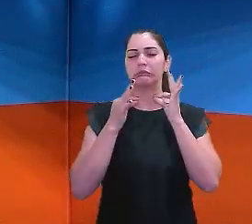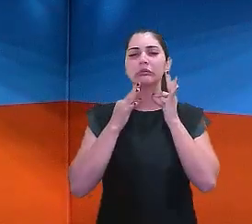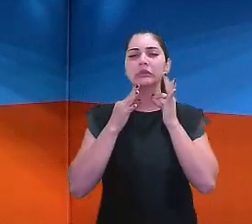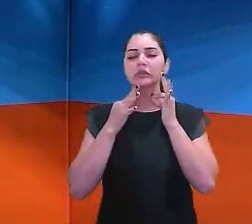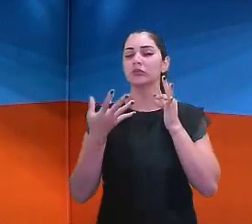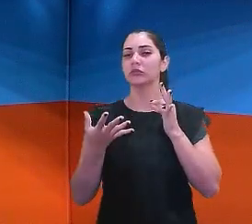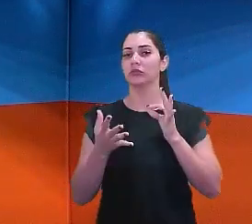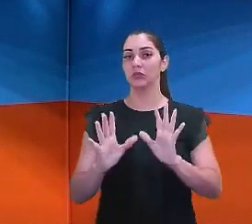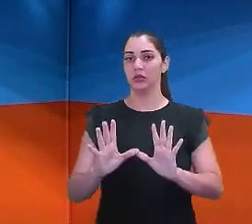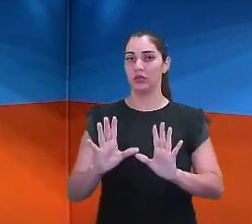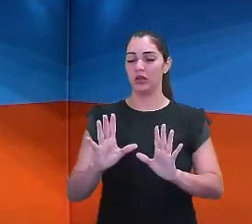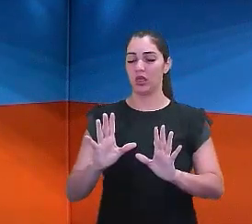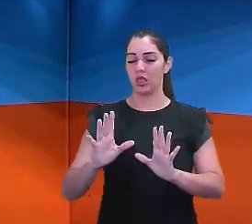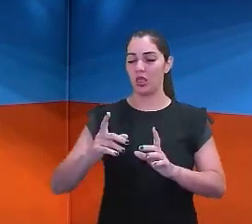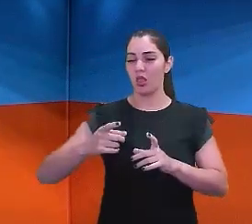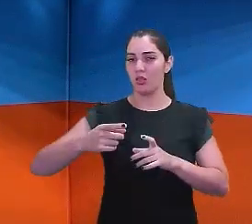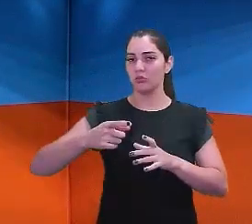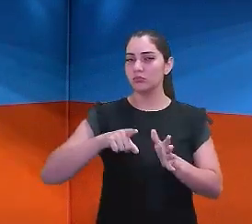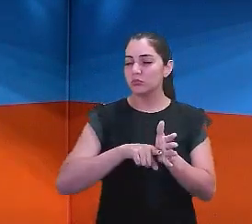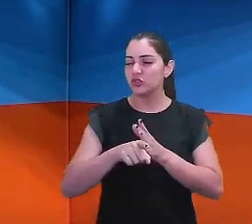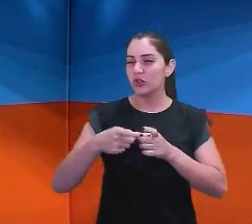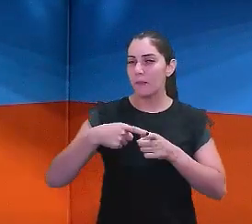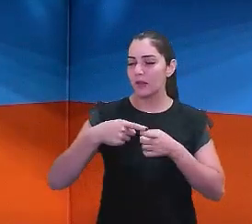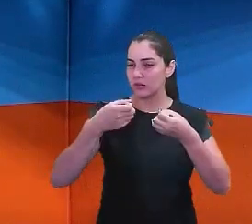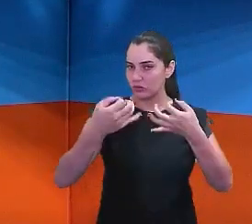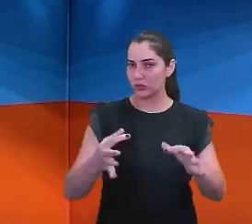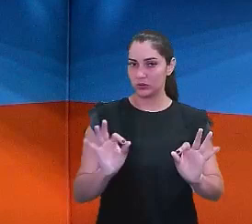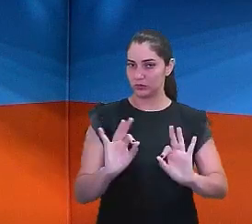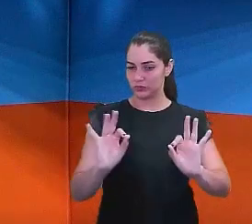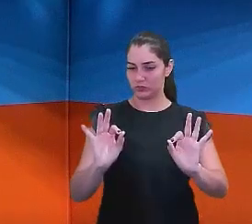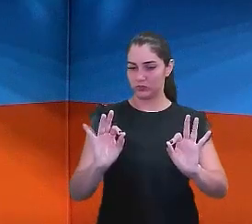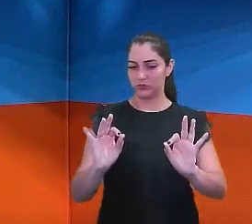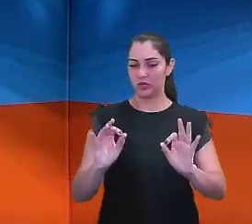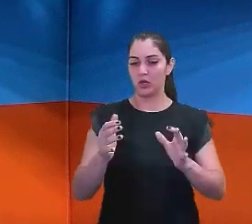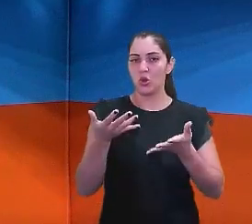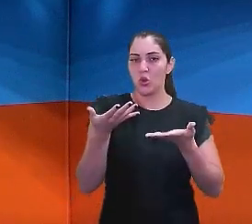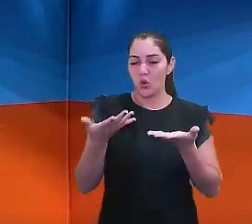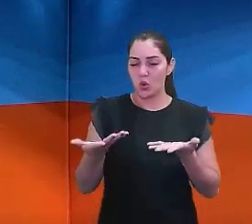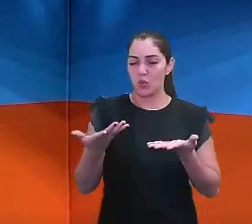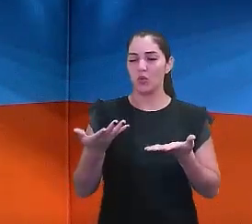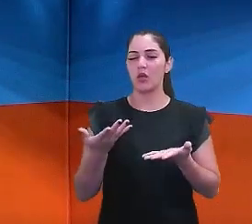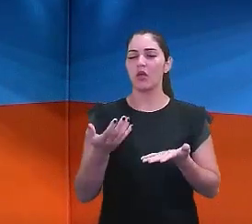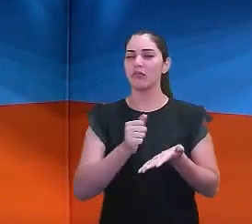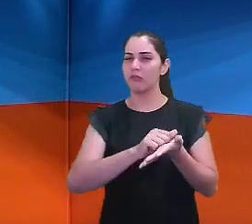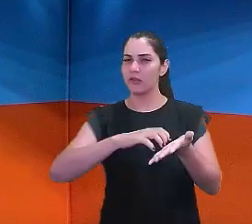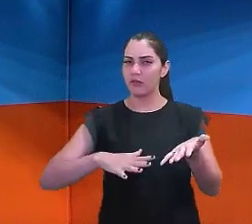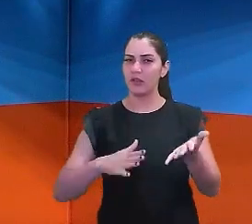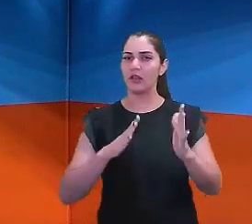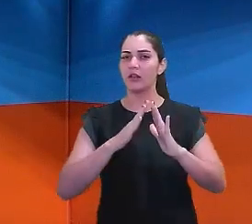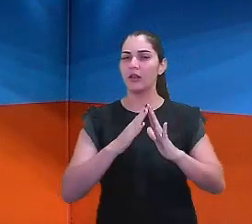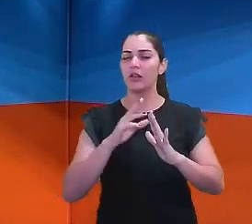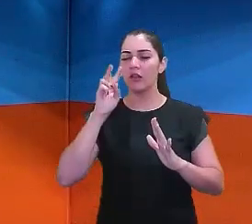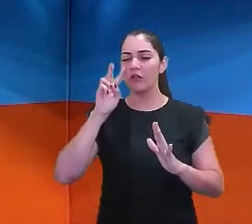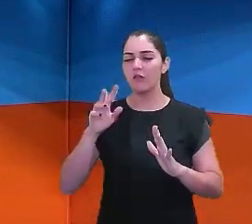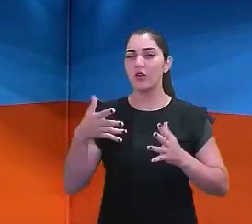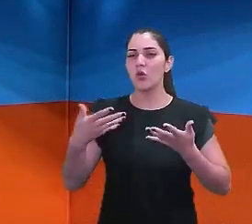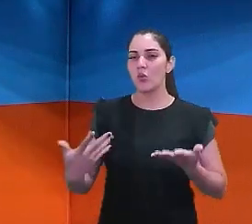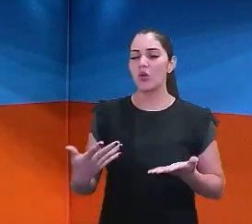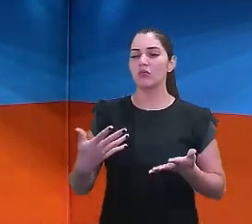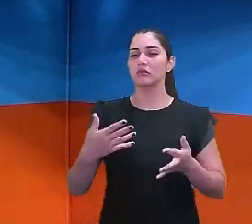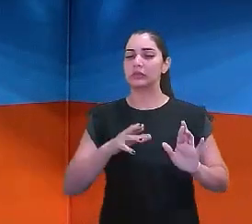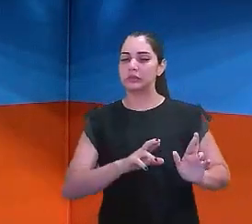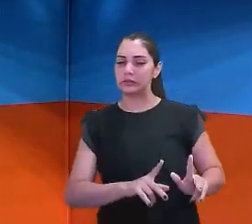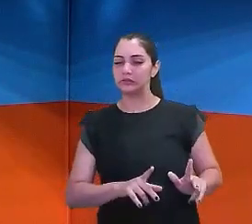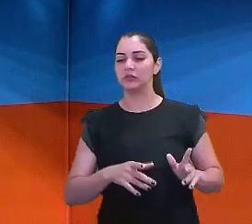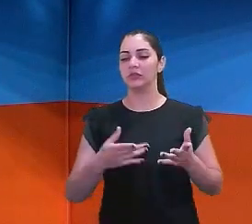Clinicamente falando, não é, tá? Então fica até como uma espécie de tarefinha de casa para você ver quais são as nuances, as